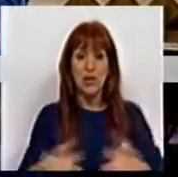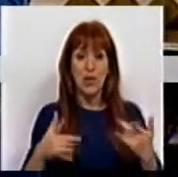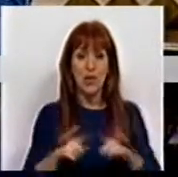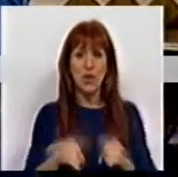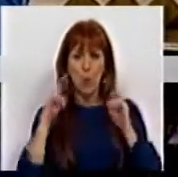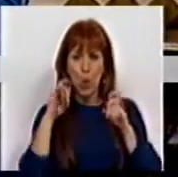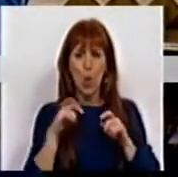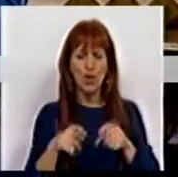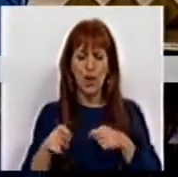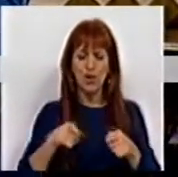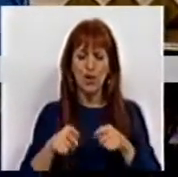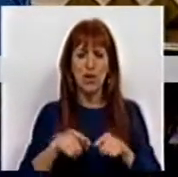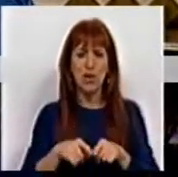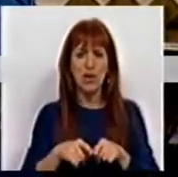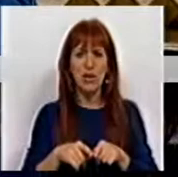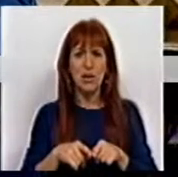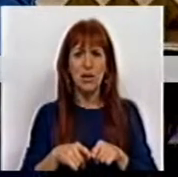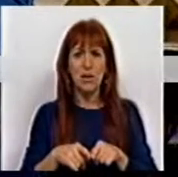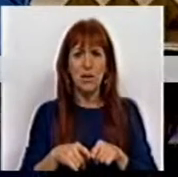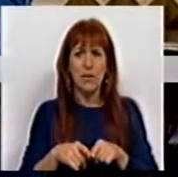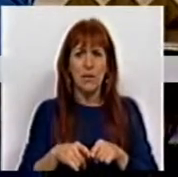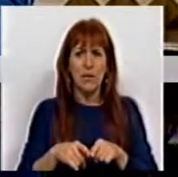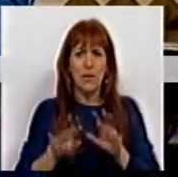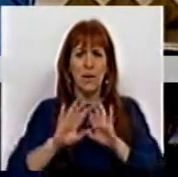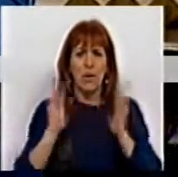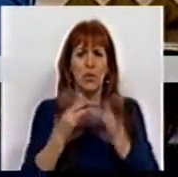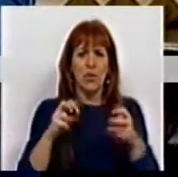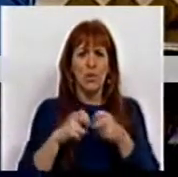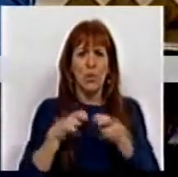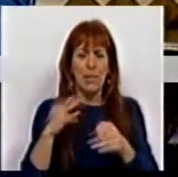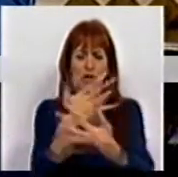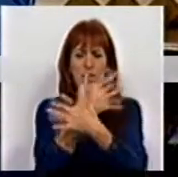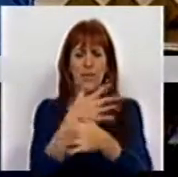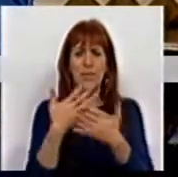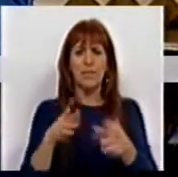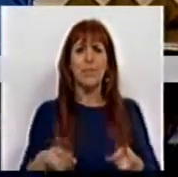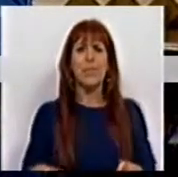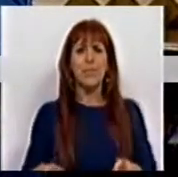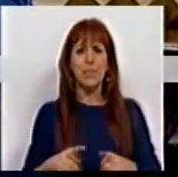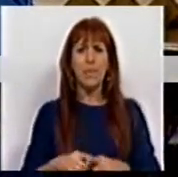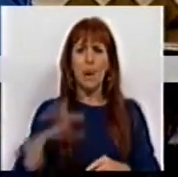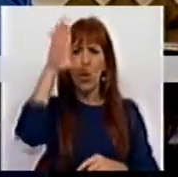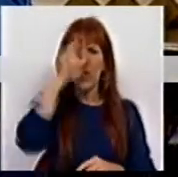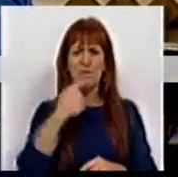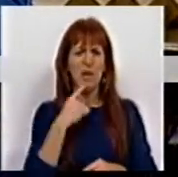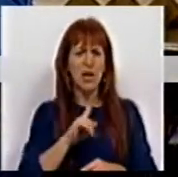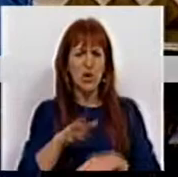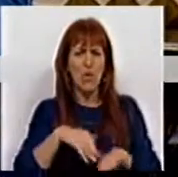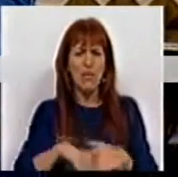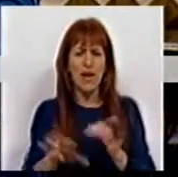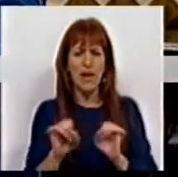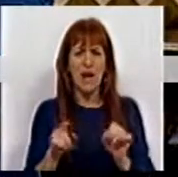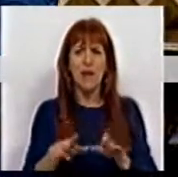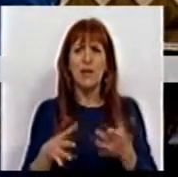de controle de gestão e no global da problemática dos incêndios. O Governo diz que não foi feito